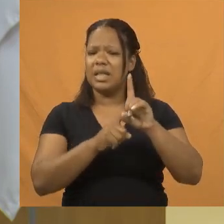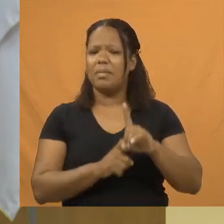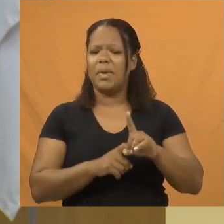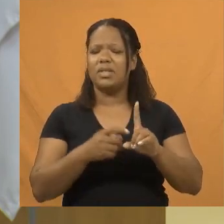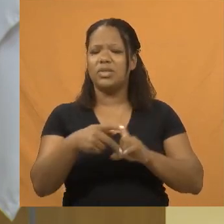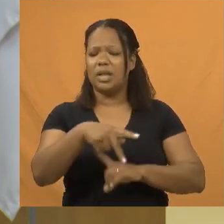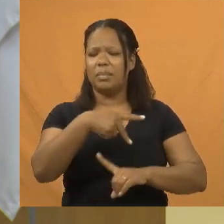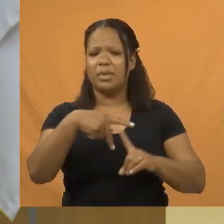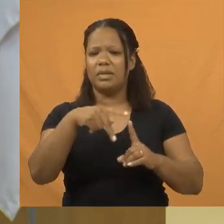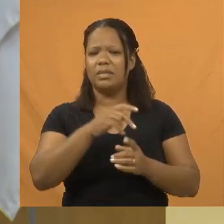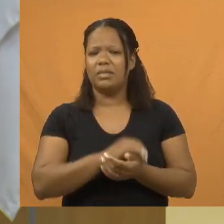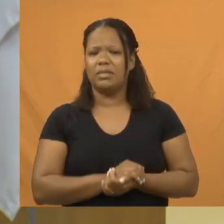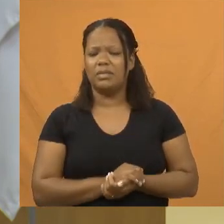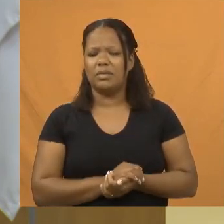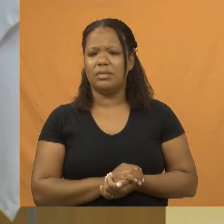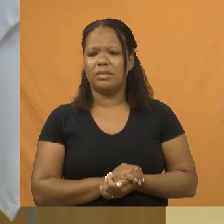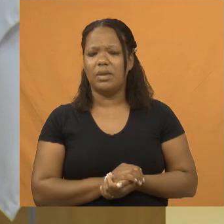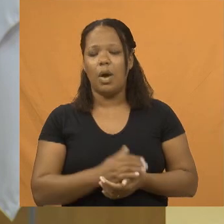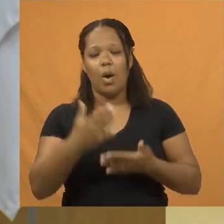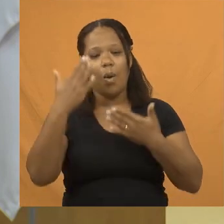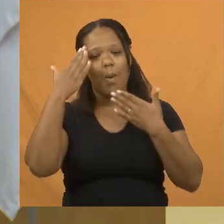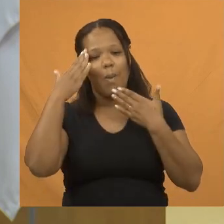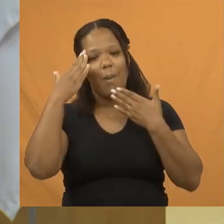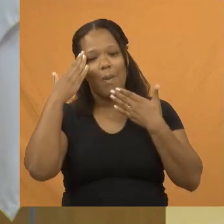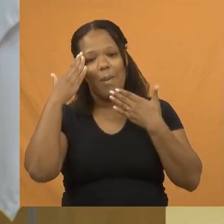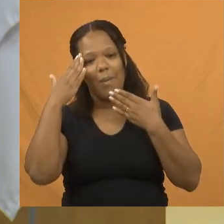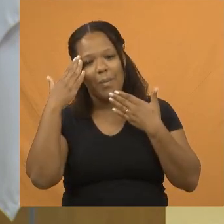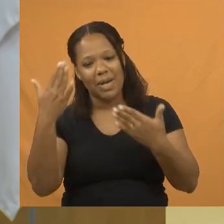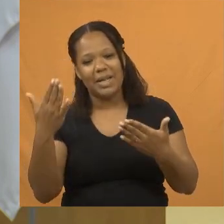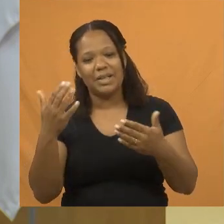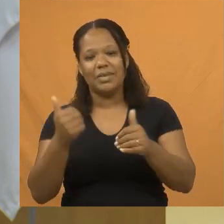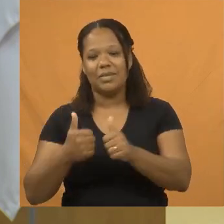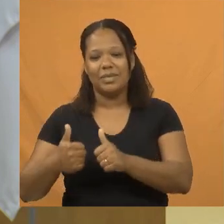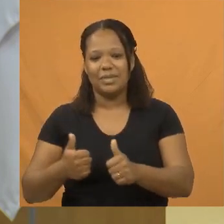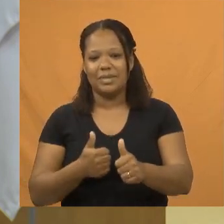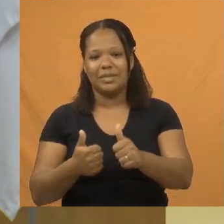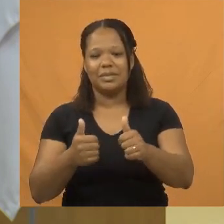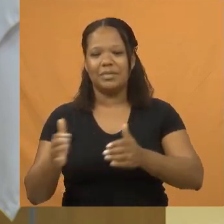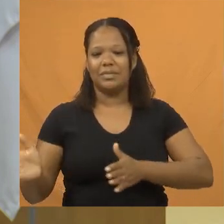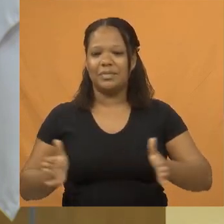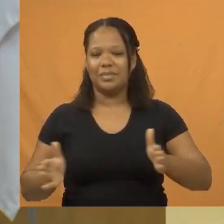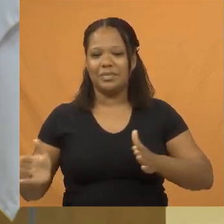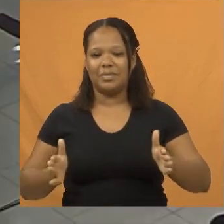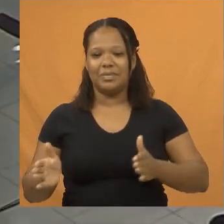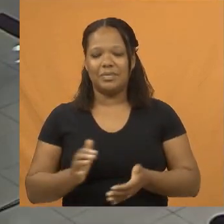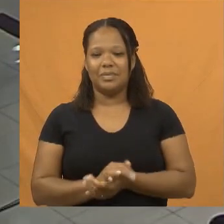Previdência para a sua sobrevivência. Muito obrigado você que tem acompanhado o nosso mandato.